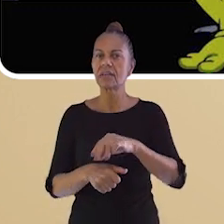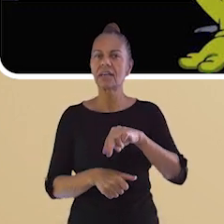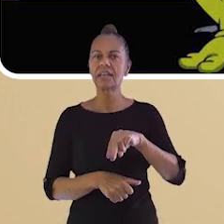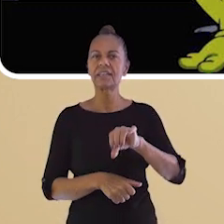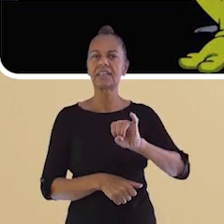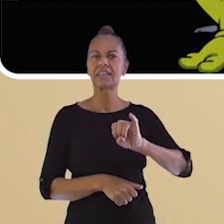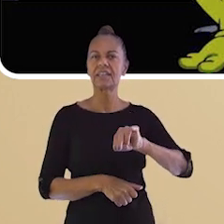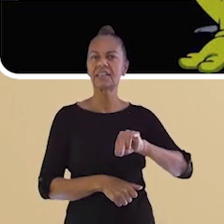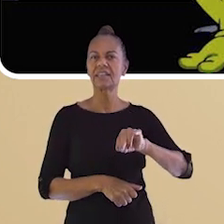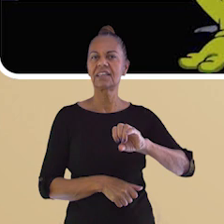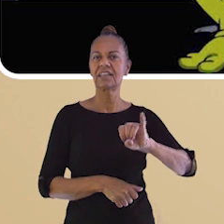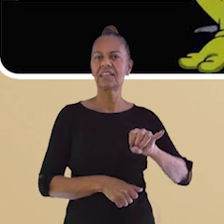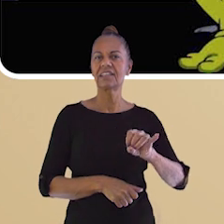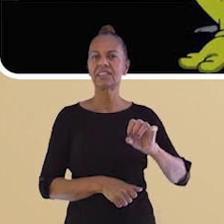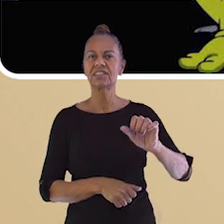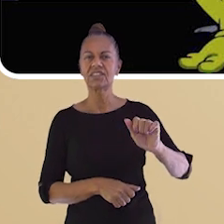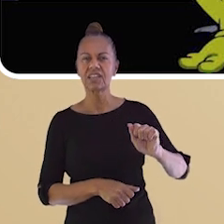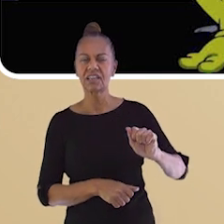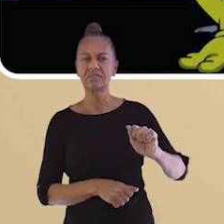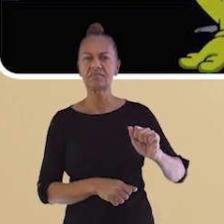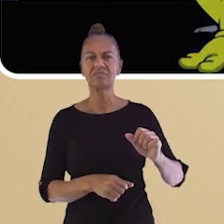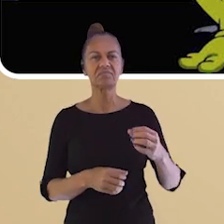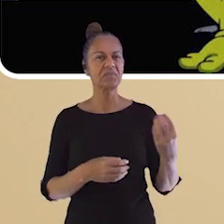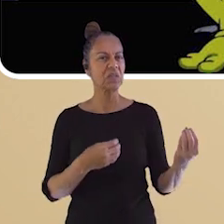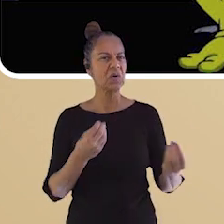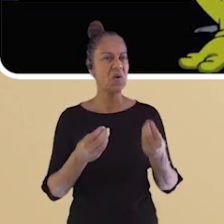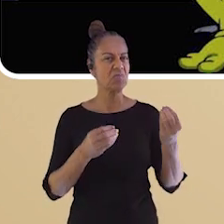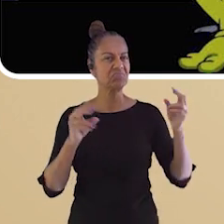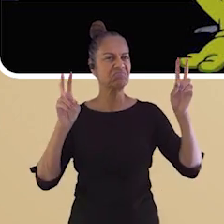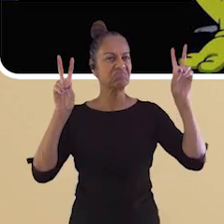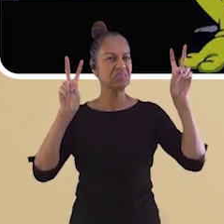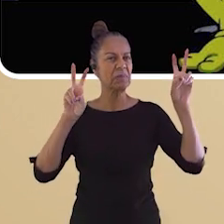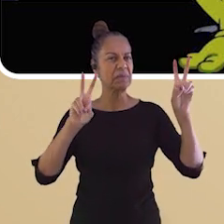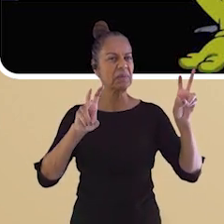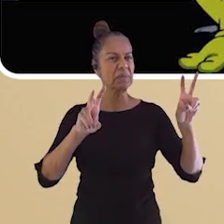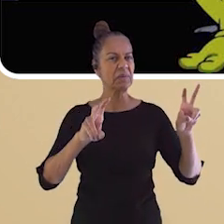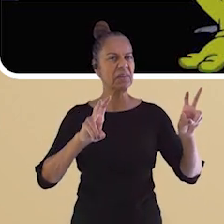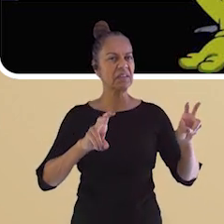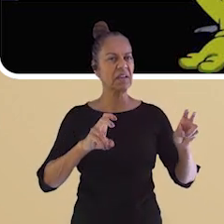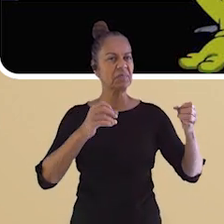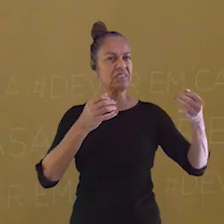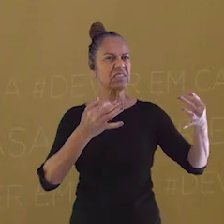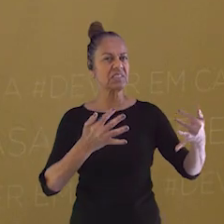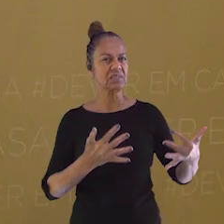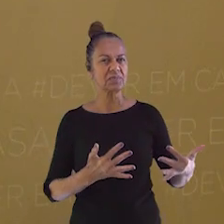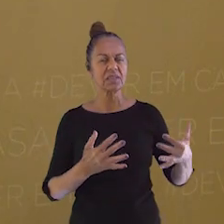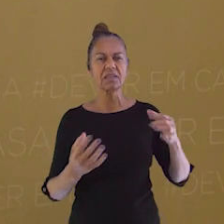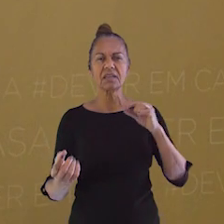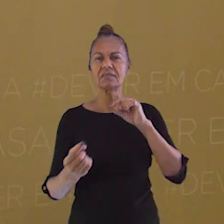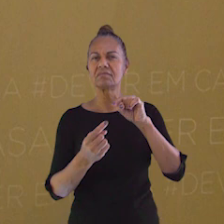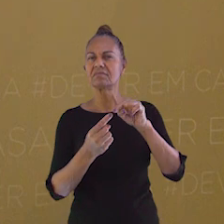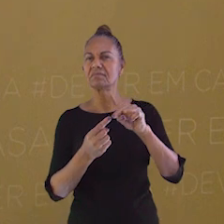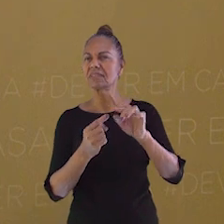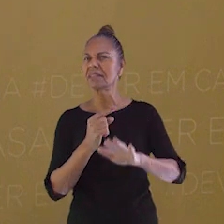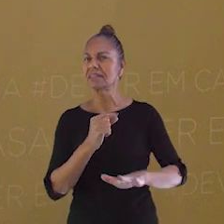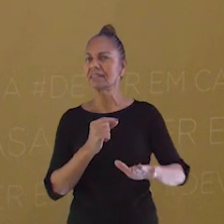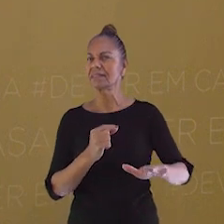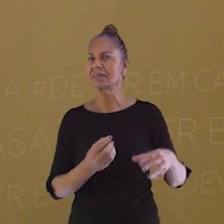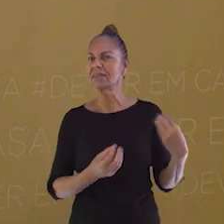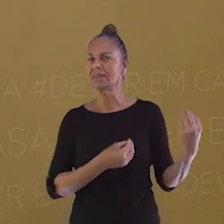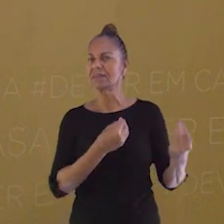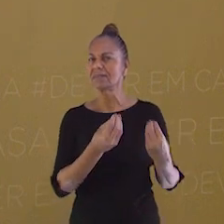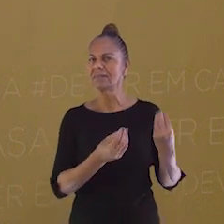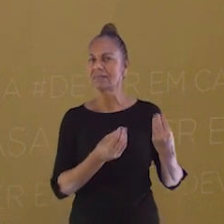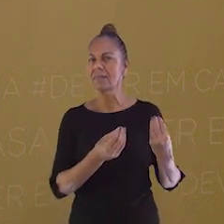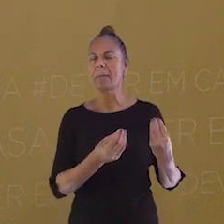tem a ver um desenho infantil com Grécia, Igreja Católica e Renascimento Cultural? Tudo! Vocês